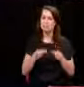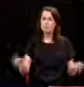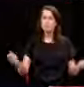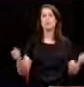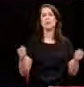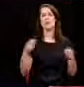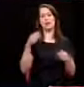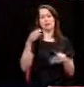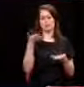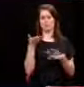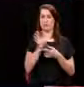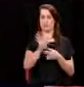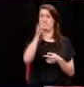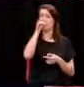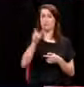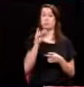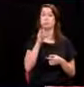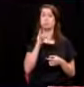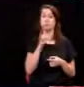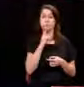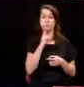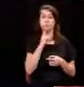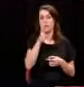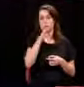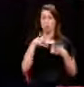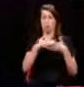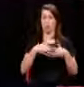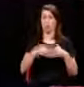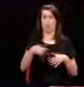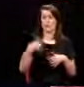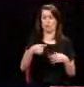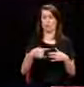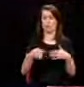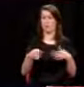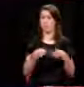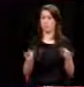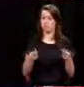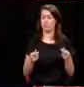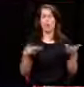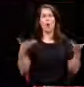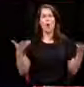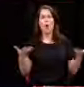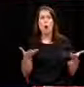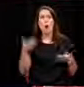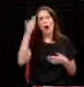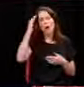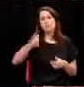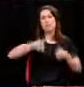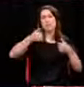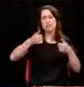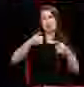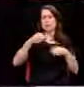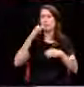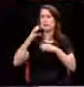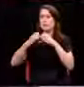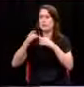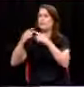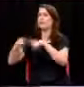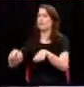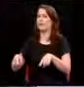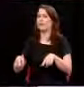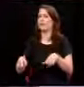estes adeptos, no caso surdos, vão apresentar? Ou é necessário depois um tratamento diferente a nível de comunicação? Não, eu acho que não há